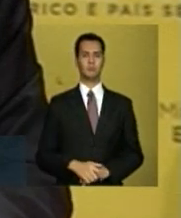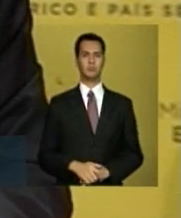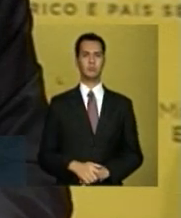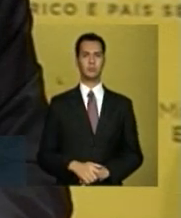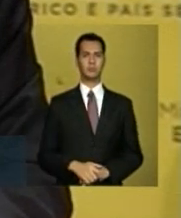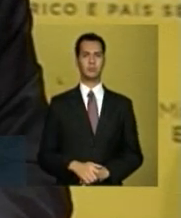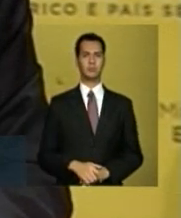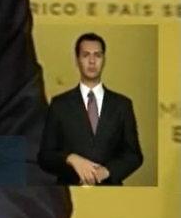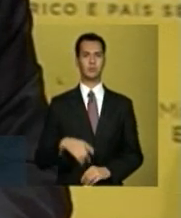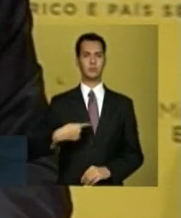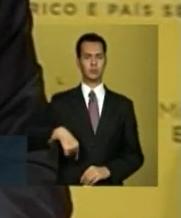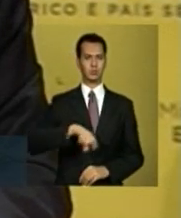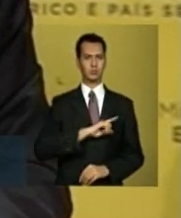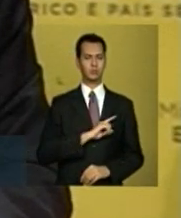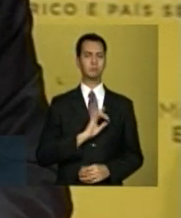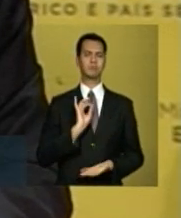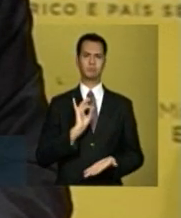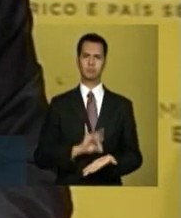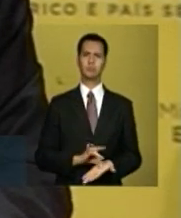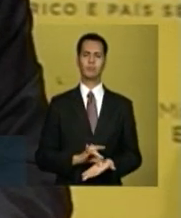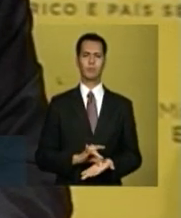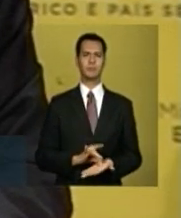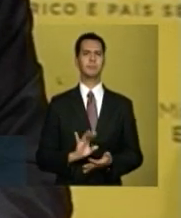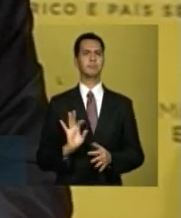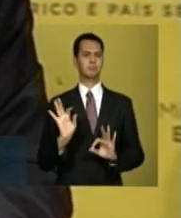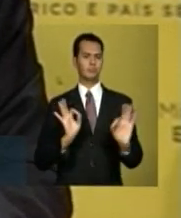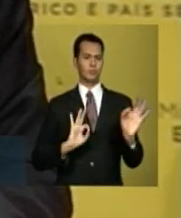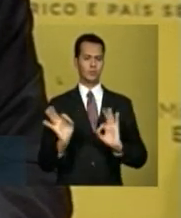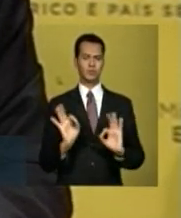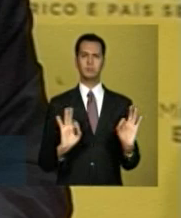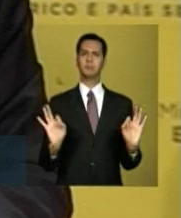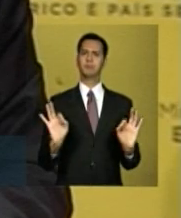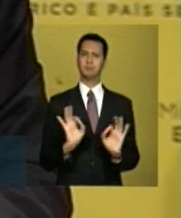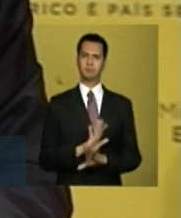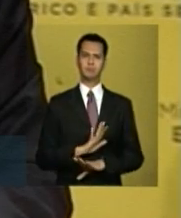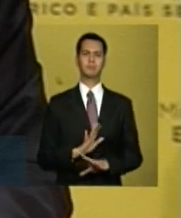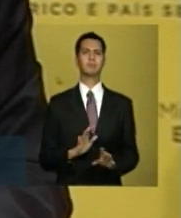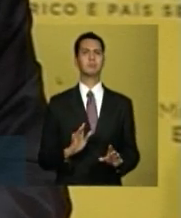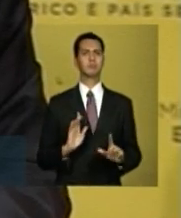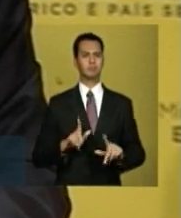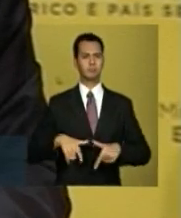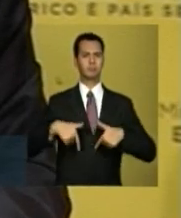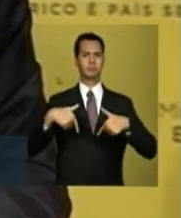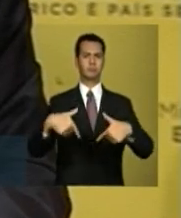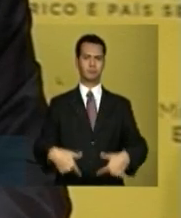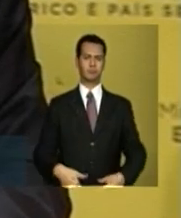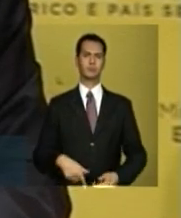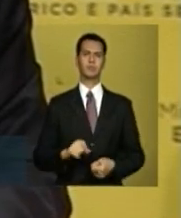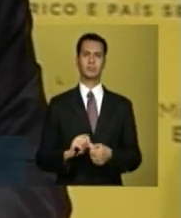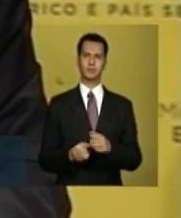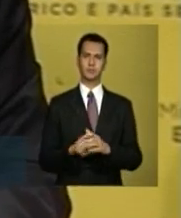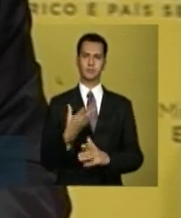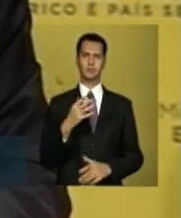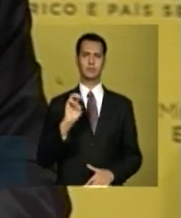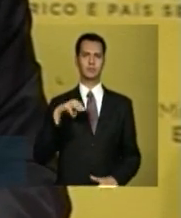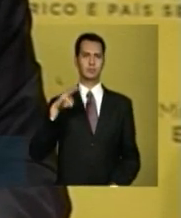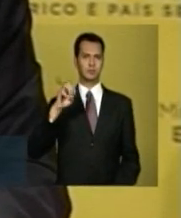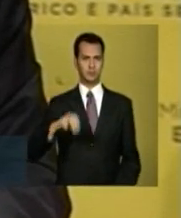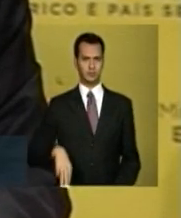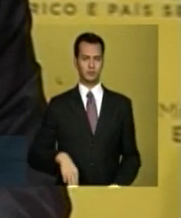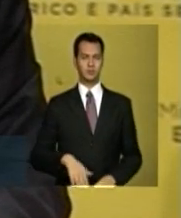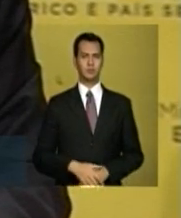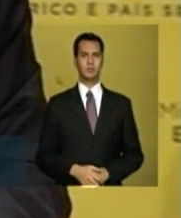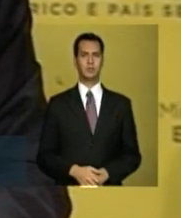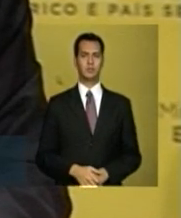estamos bastante eh preparados para enfrentar esse Grande Desafio que é fazer o Enem eh cada